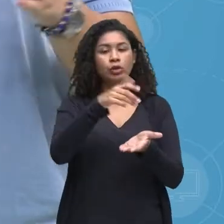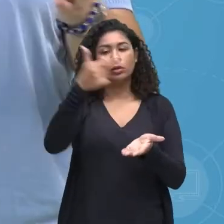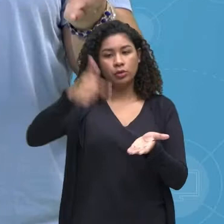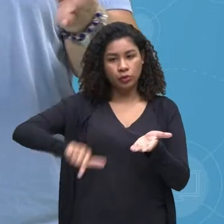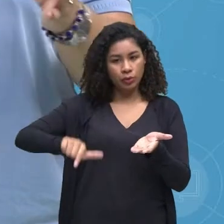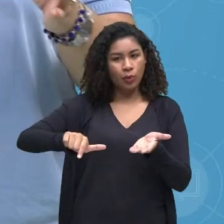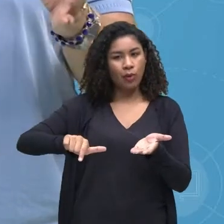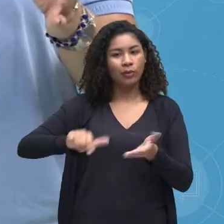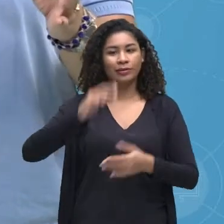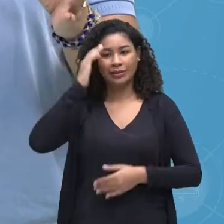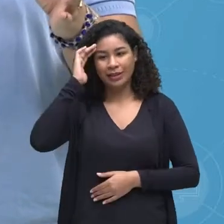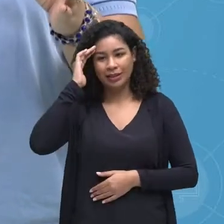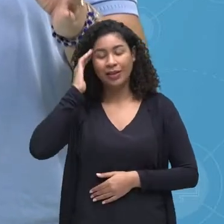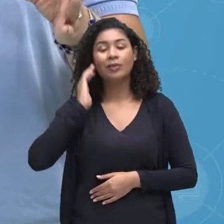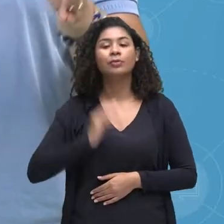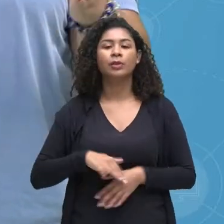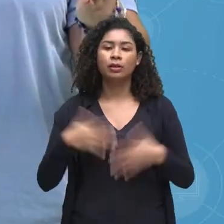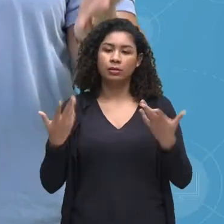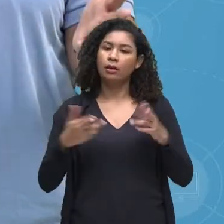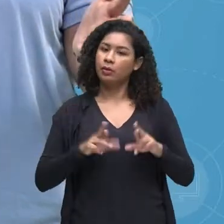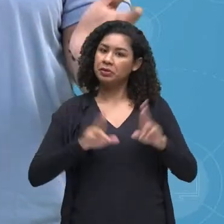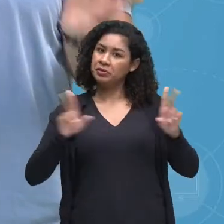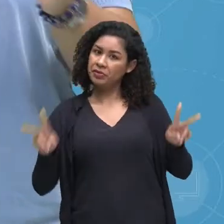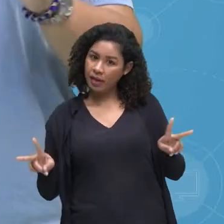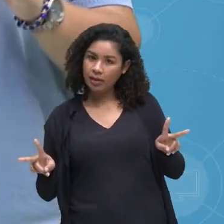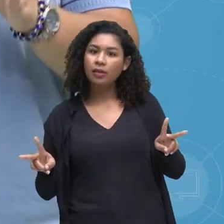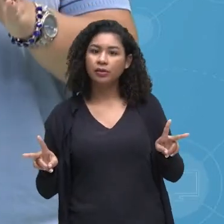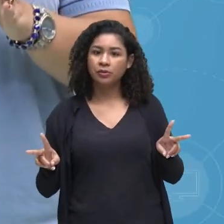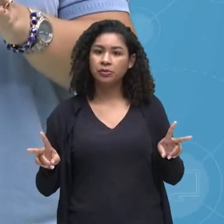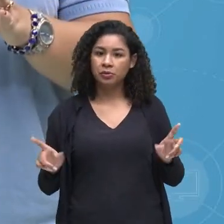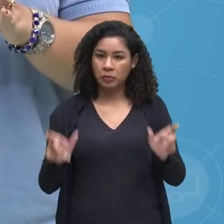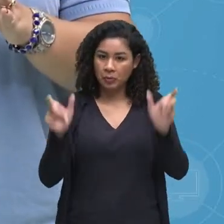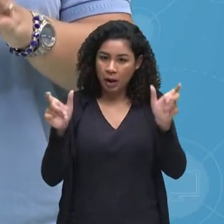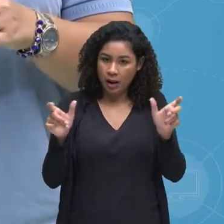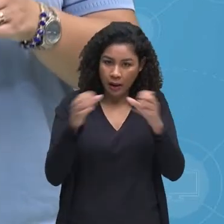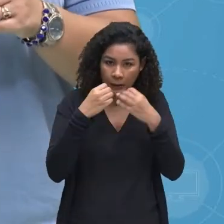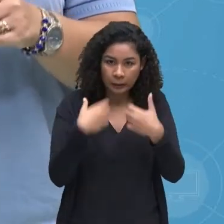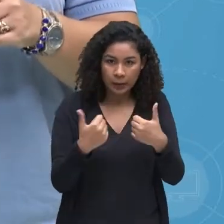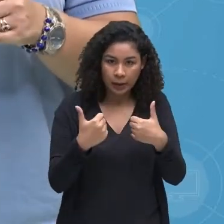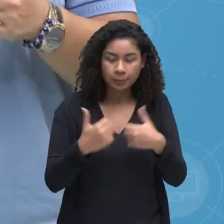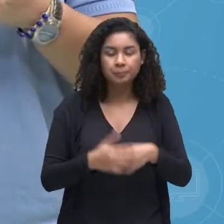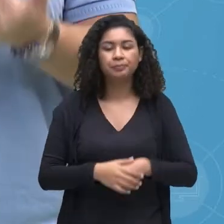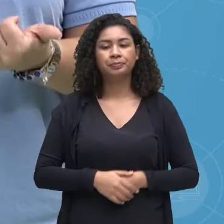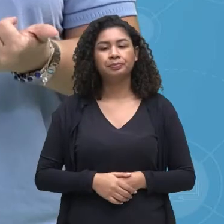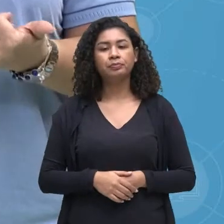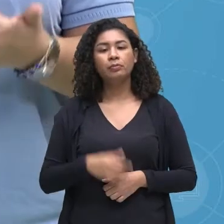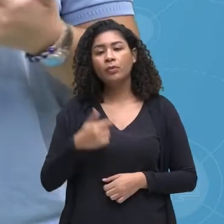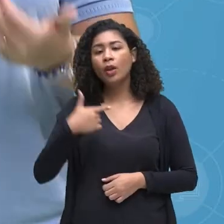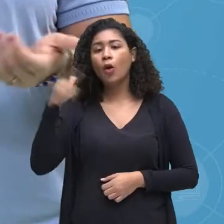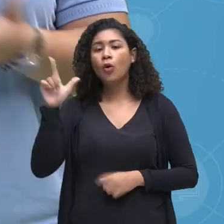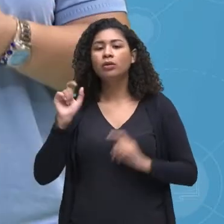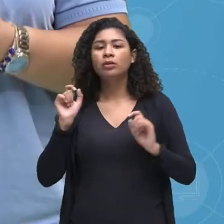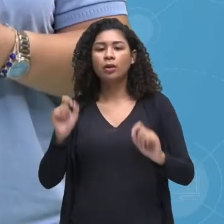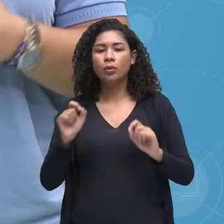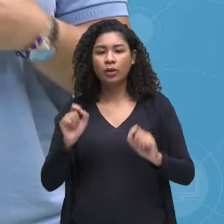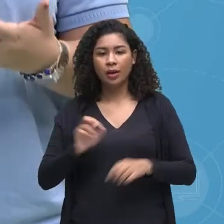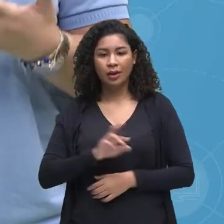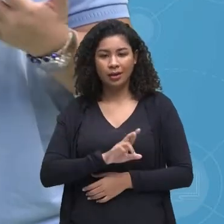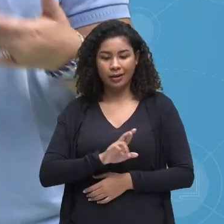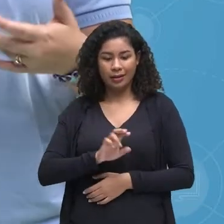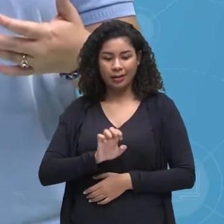produto. Então, é essa a diferença de reutilizar com reciclar. E a outra é recusar, gente.